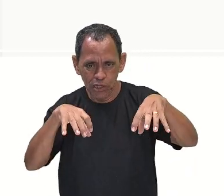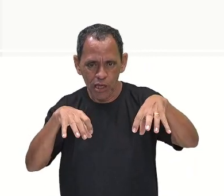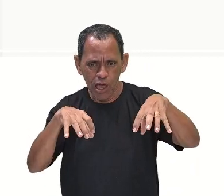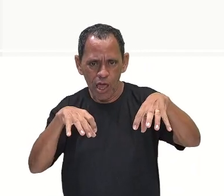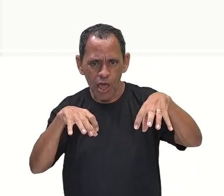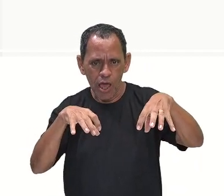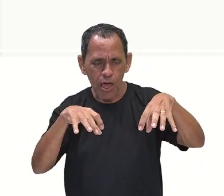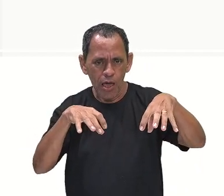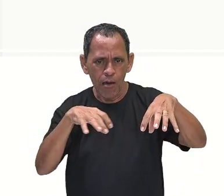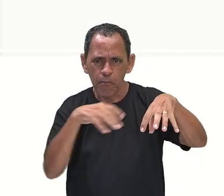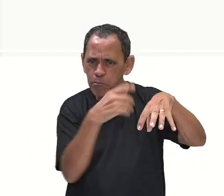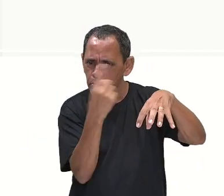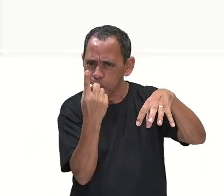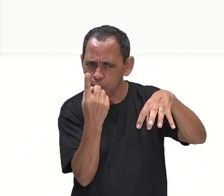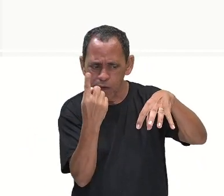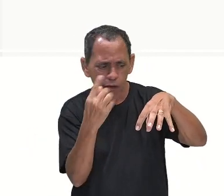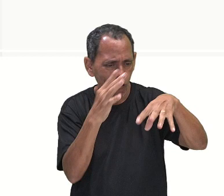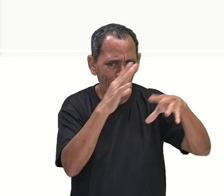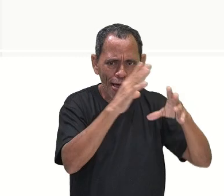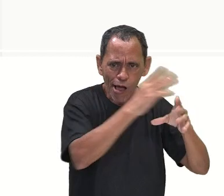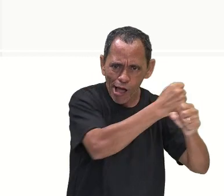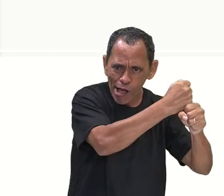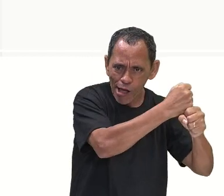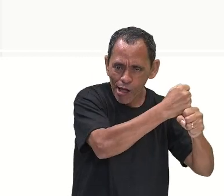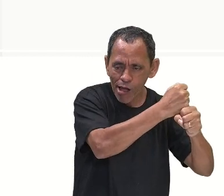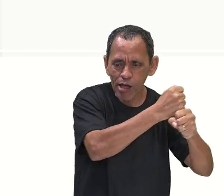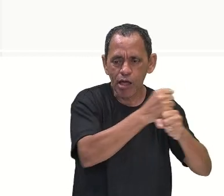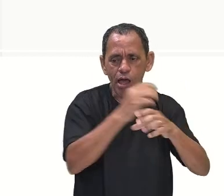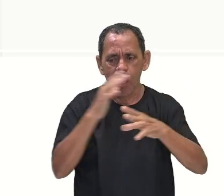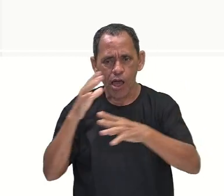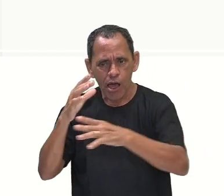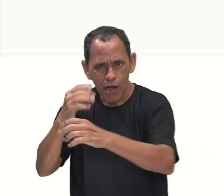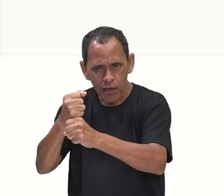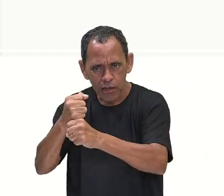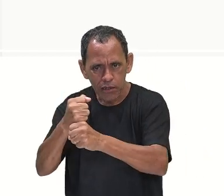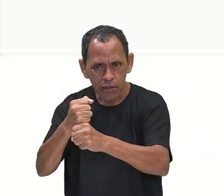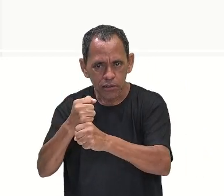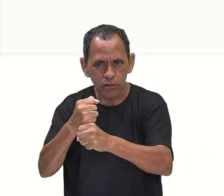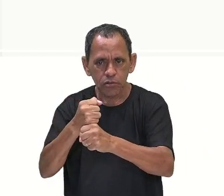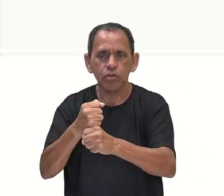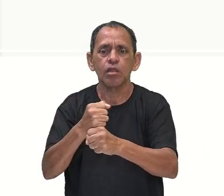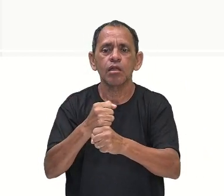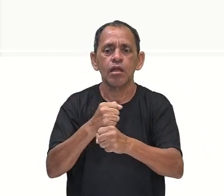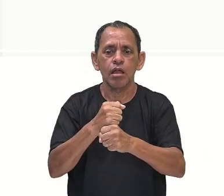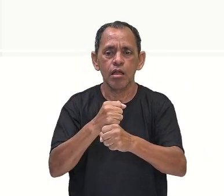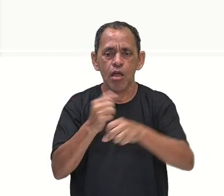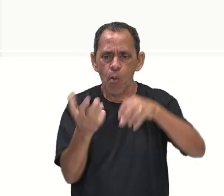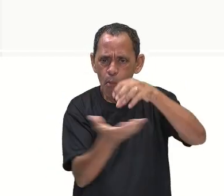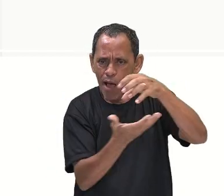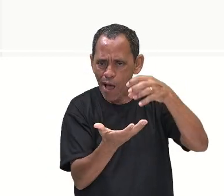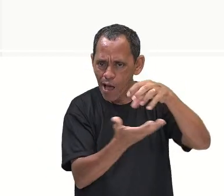que deu igual a π. Como são duas bases, né, as duas circunferências, então 2 vezes